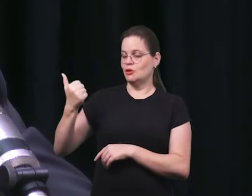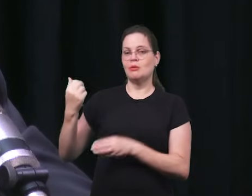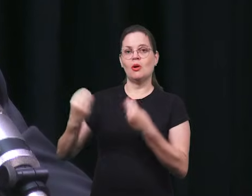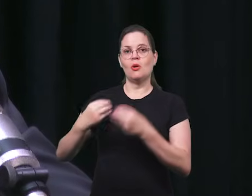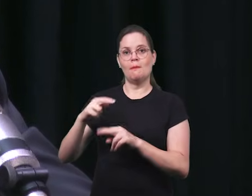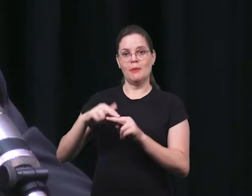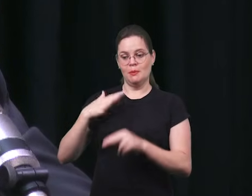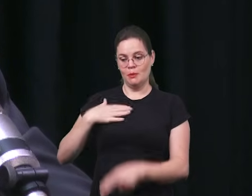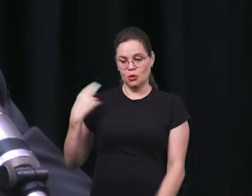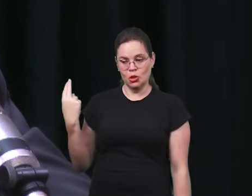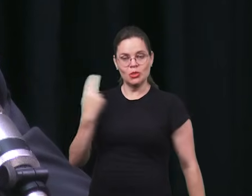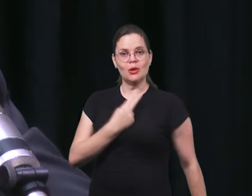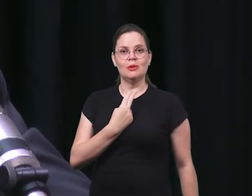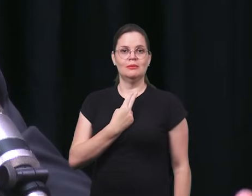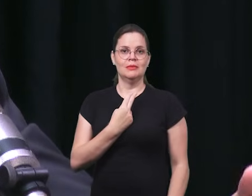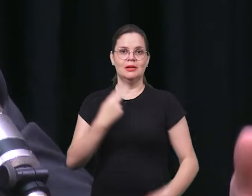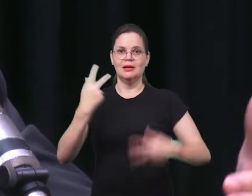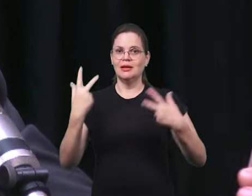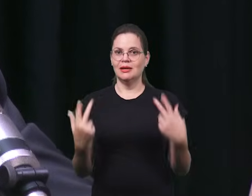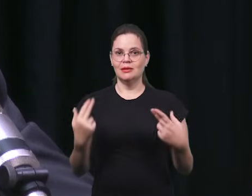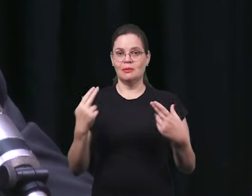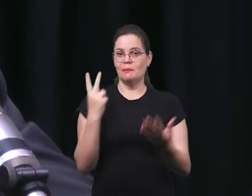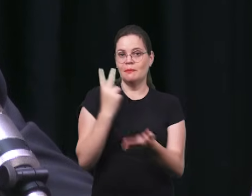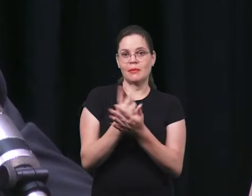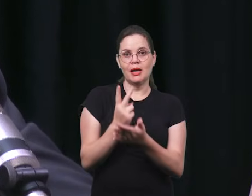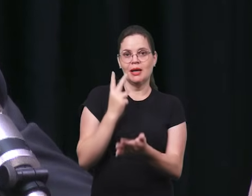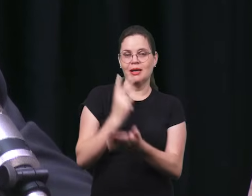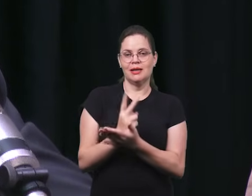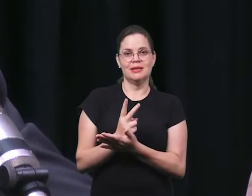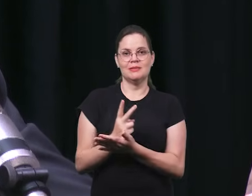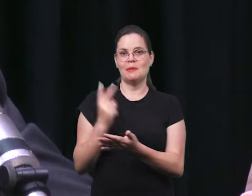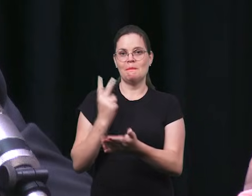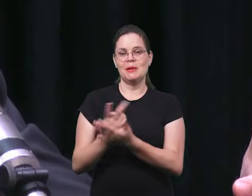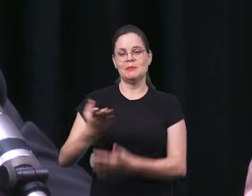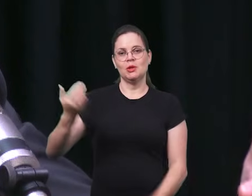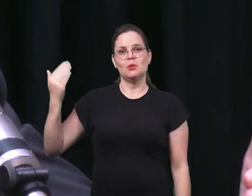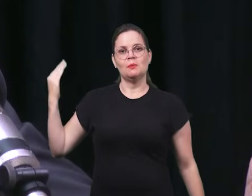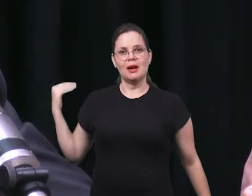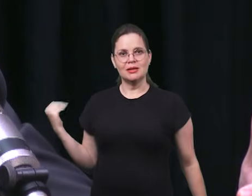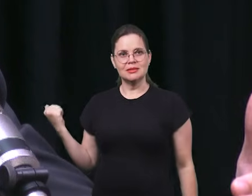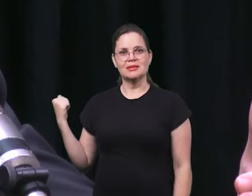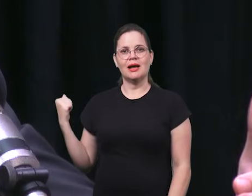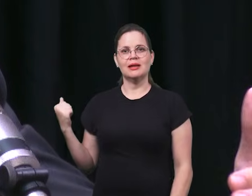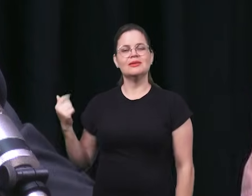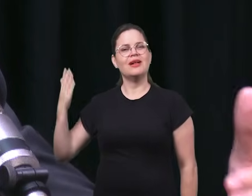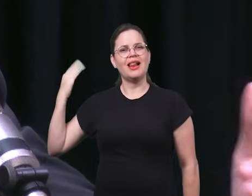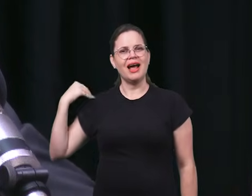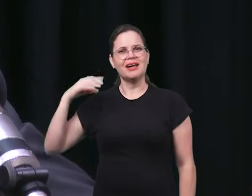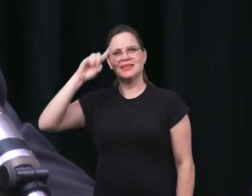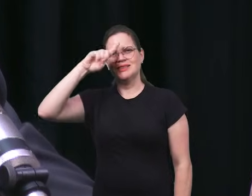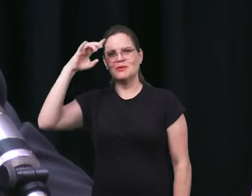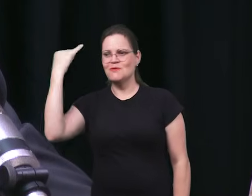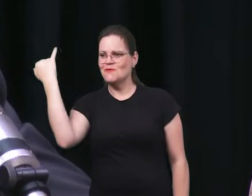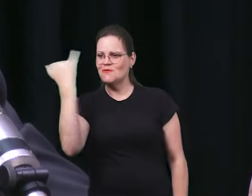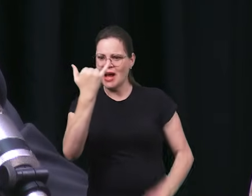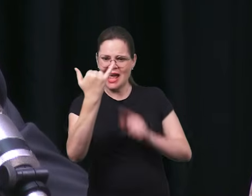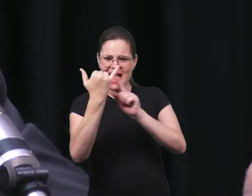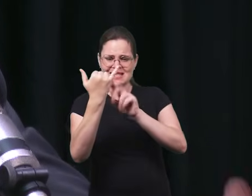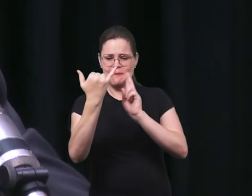pelo nome. Então é aquela mesma voz que como nós pudéssemos ouvir desde o início da criação,